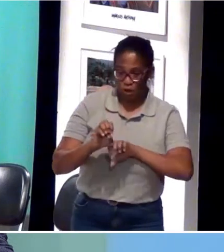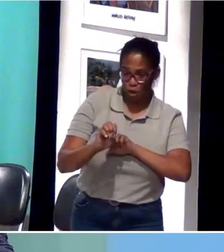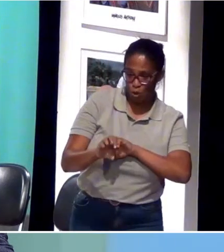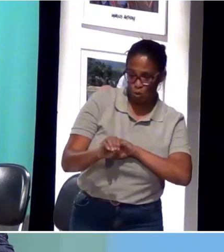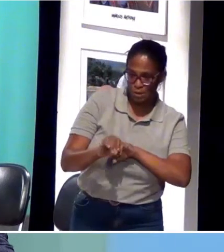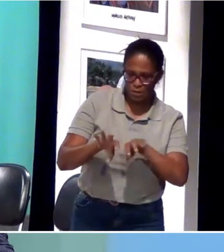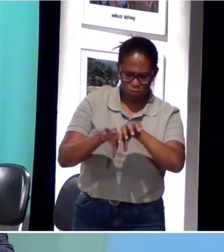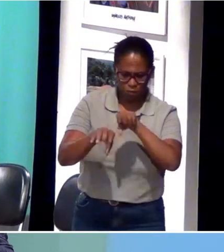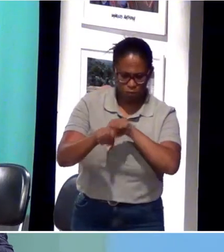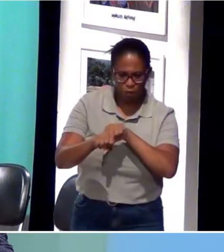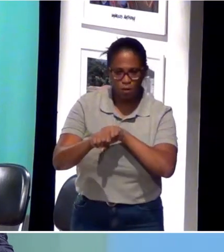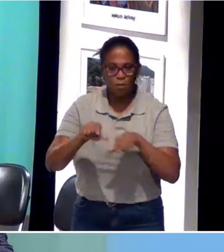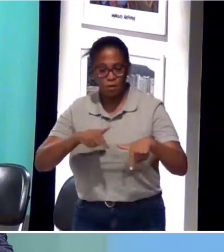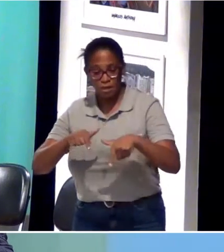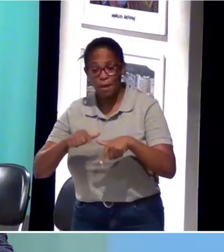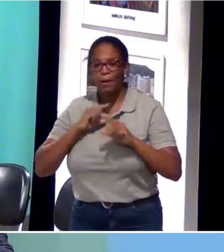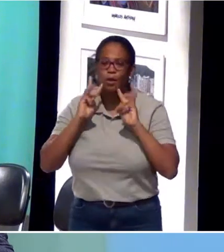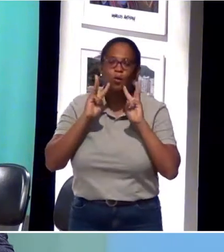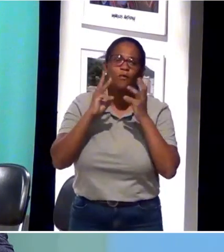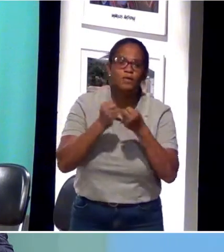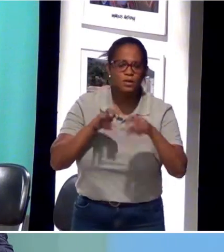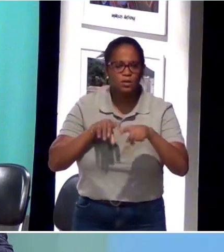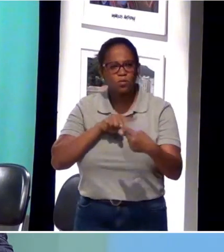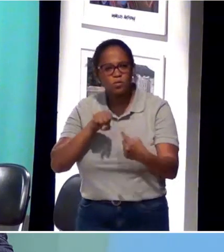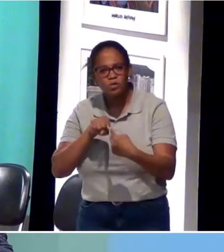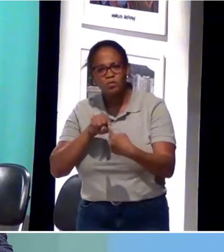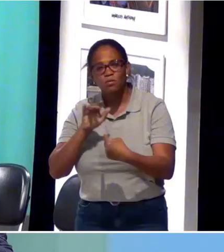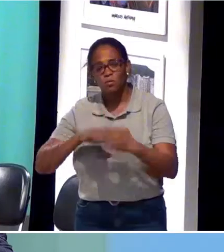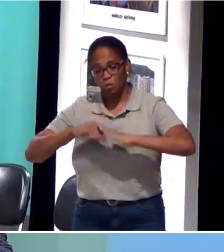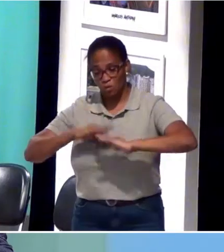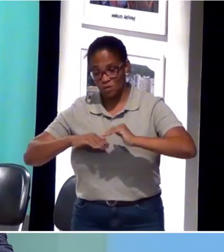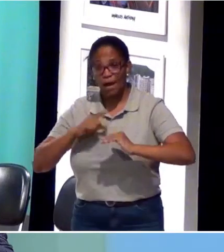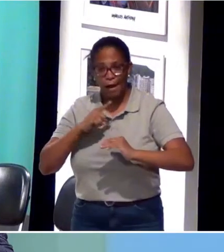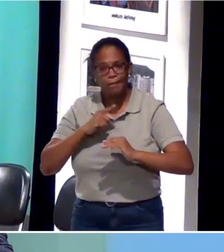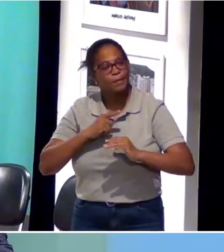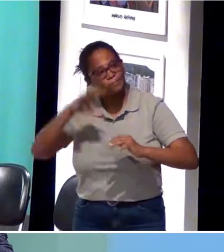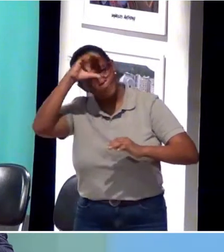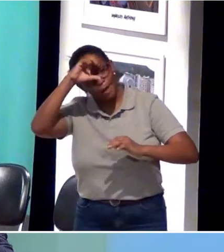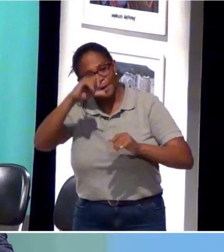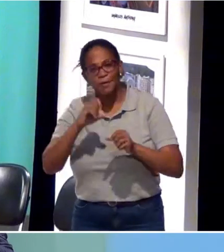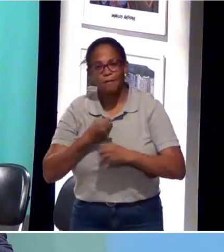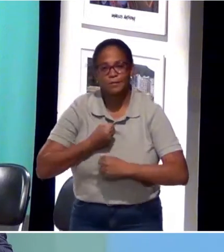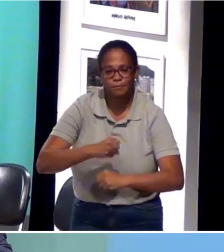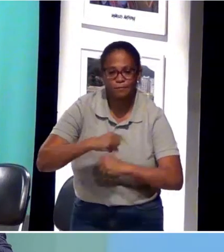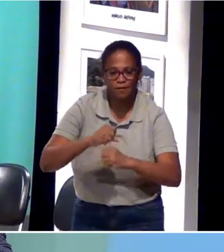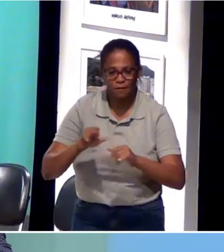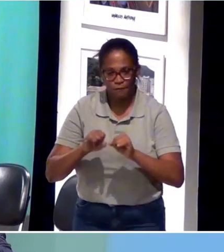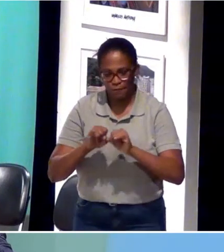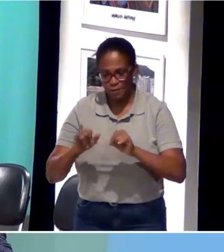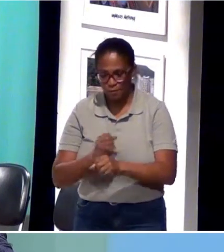vai ter como, por exemplo, oficinas para formação profissional, a questão do vassoureiro. Então, é como se para esses meninos,